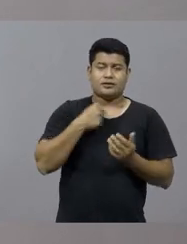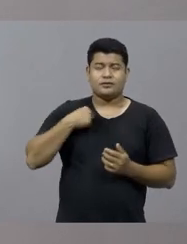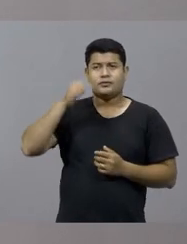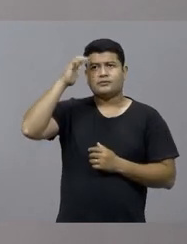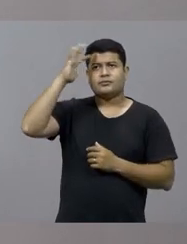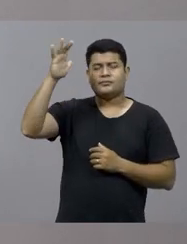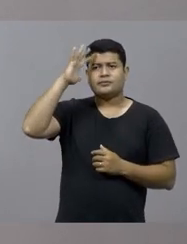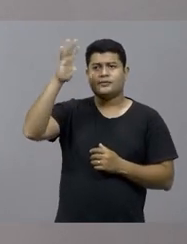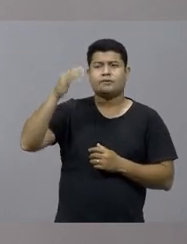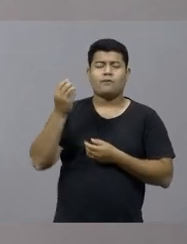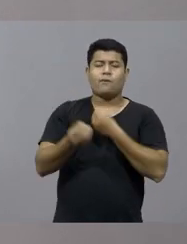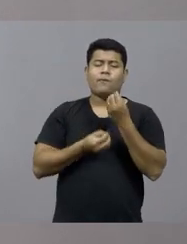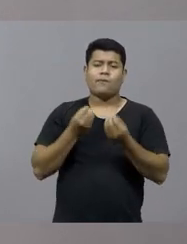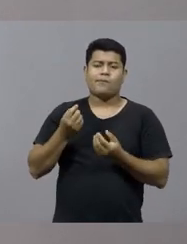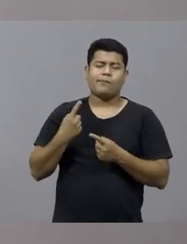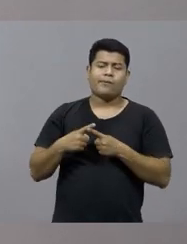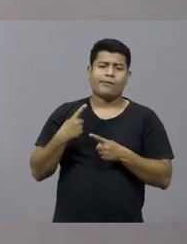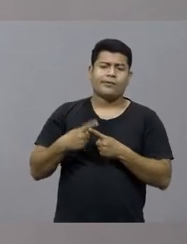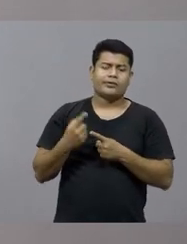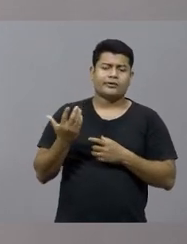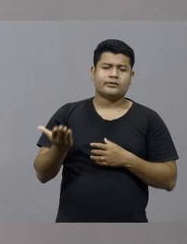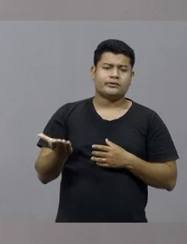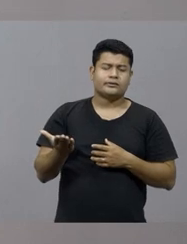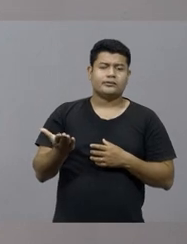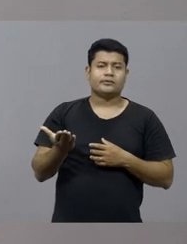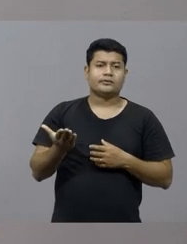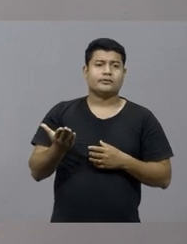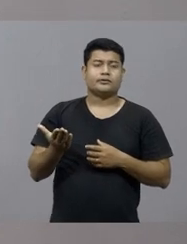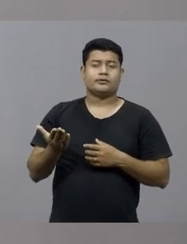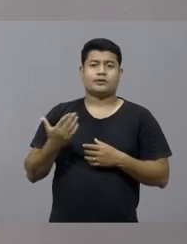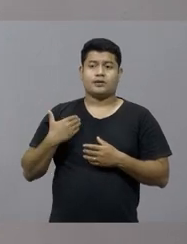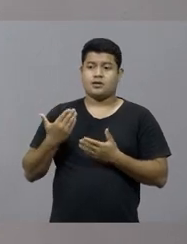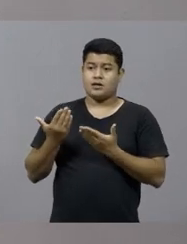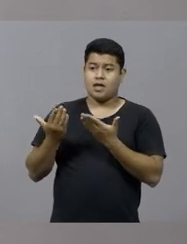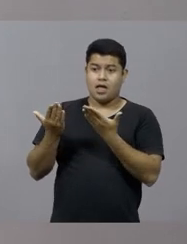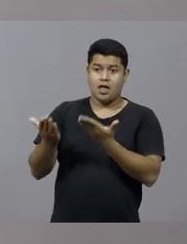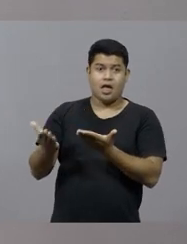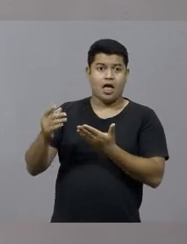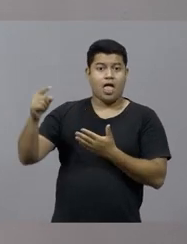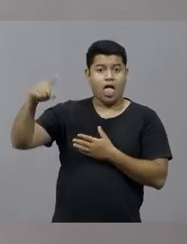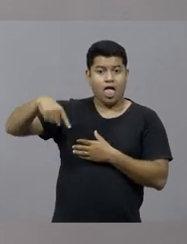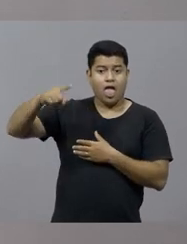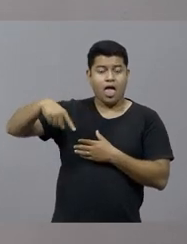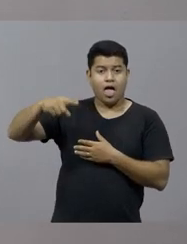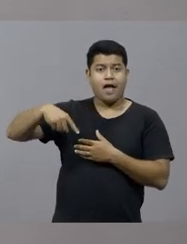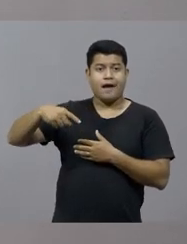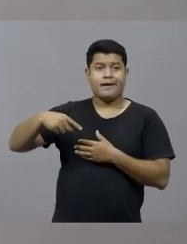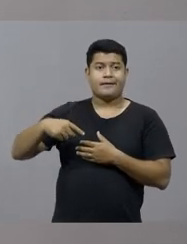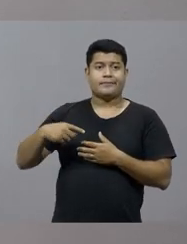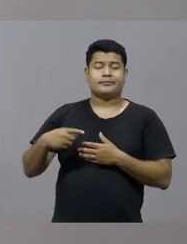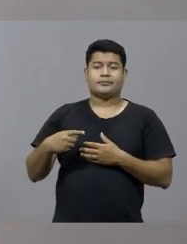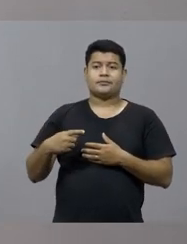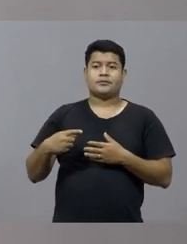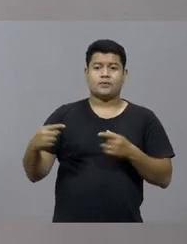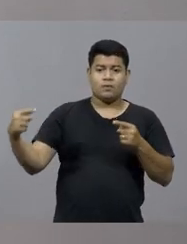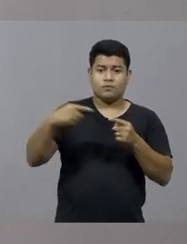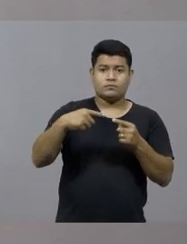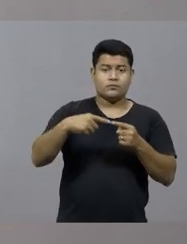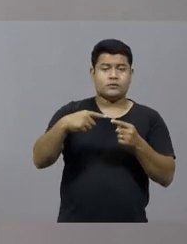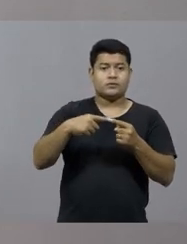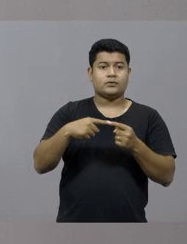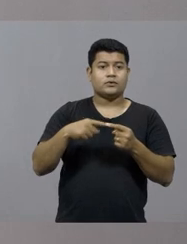imaginando qual motivo, então, levou essa aeronave, que é destinada para serviços de saúde,